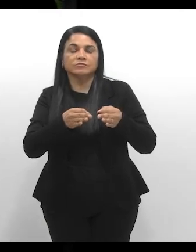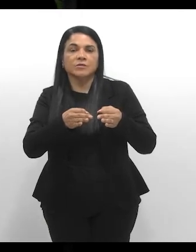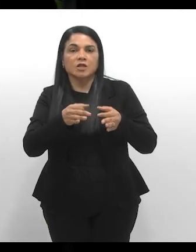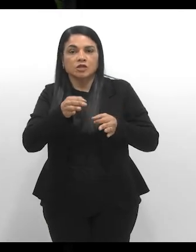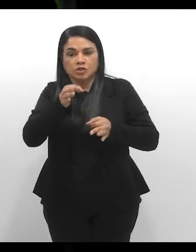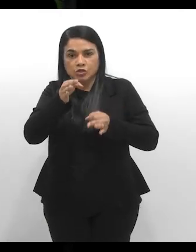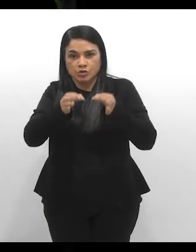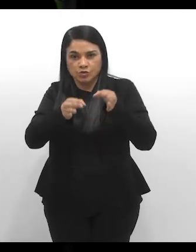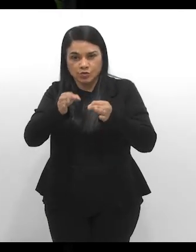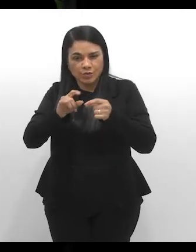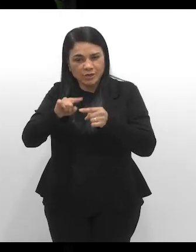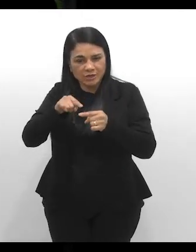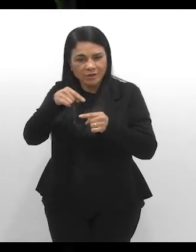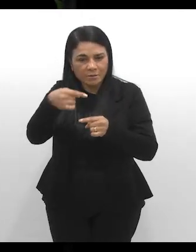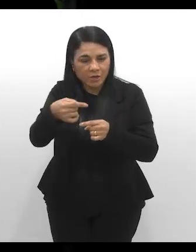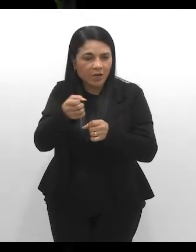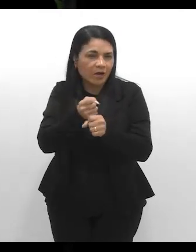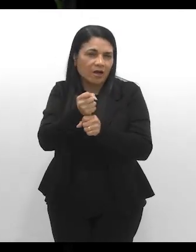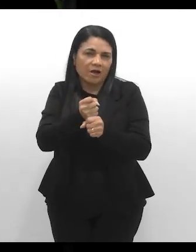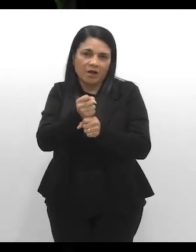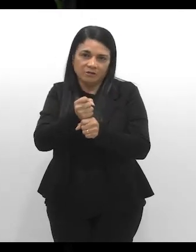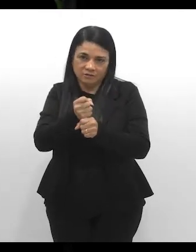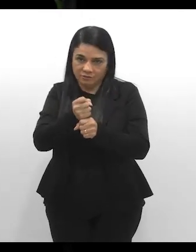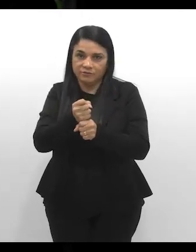caso muito tempo depois que ele ocorreu,